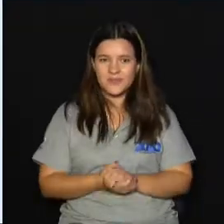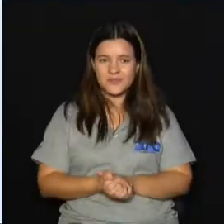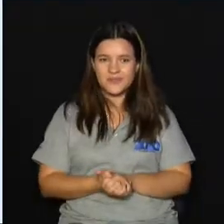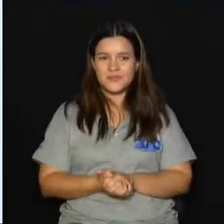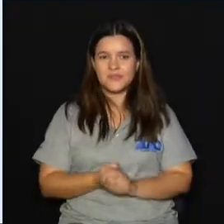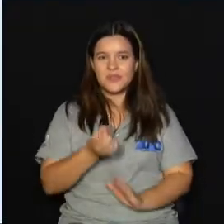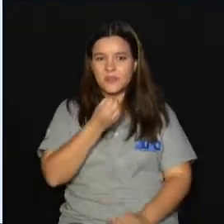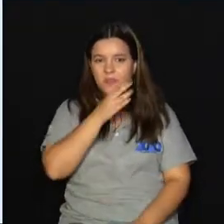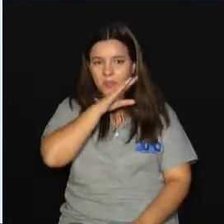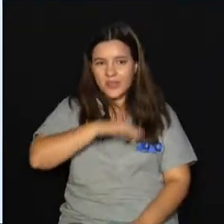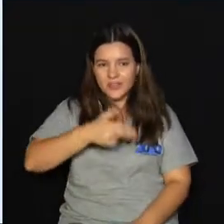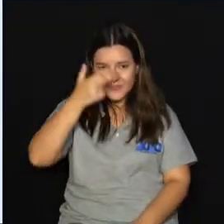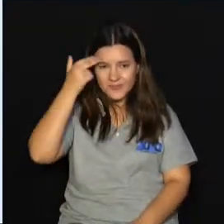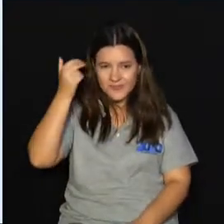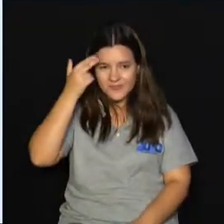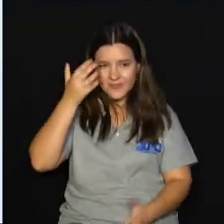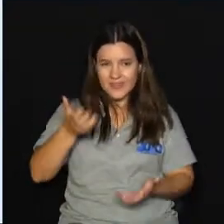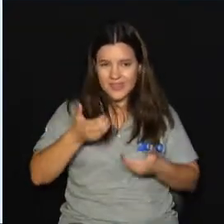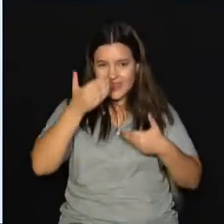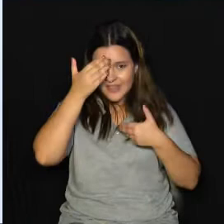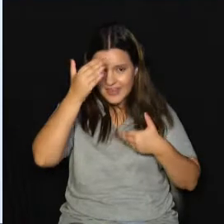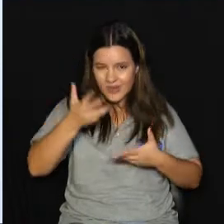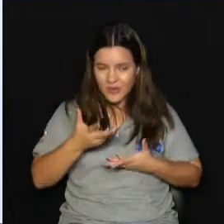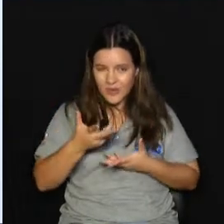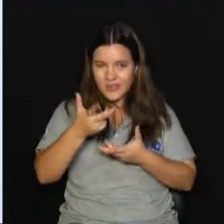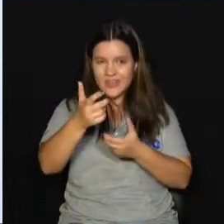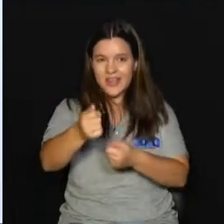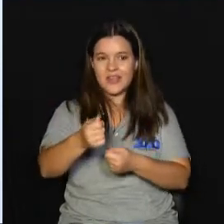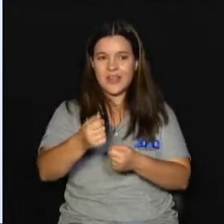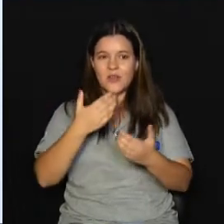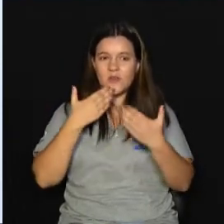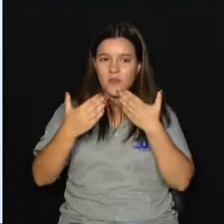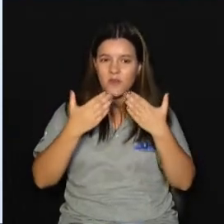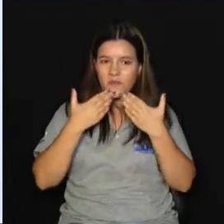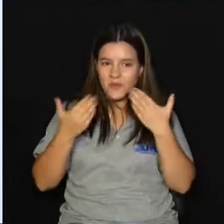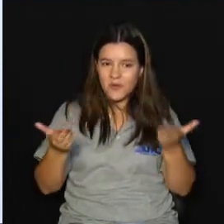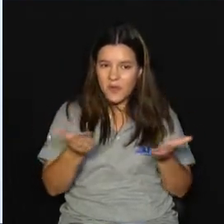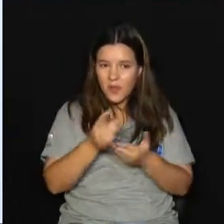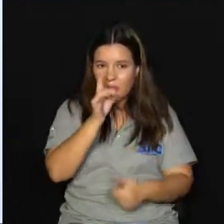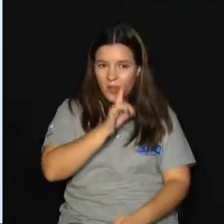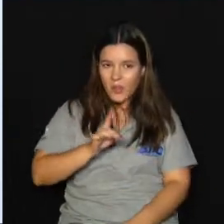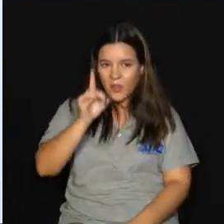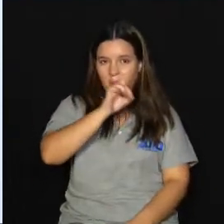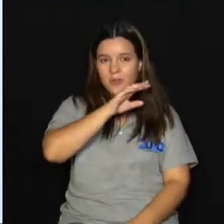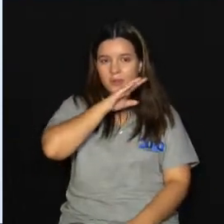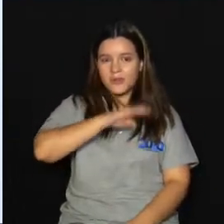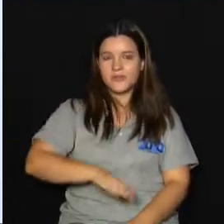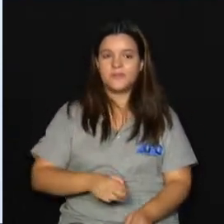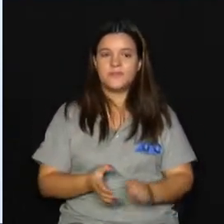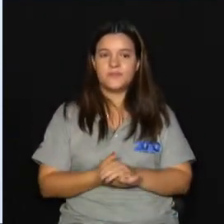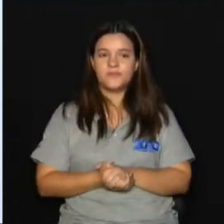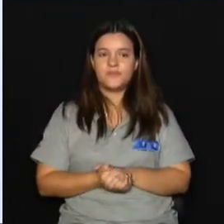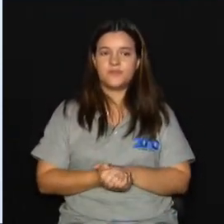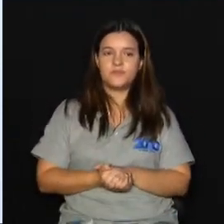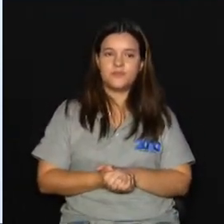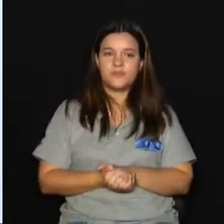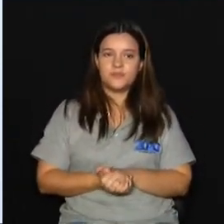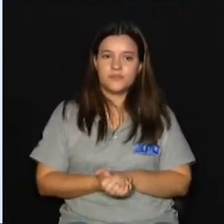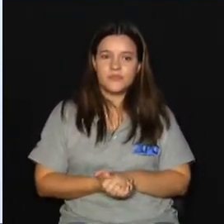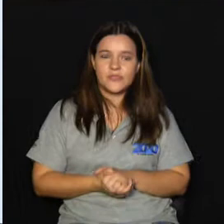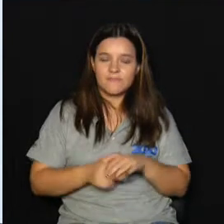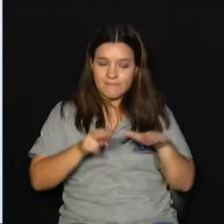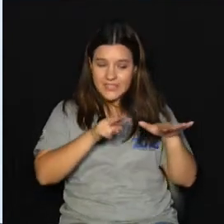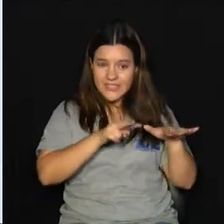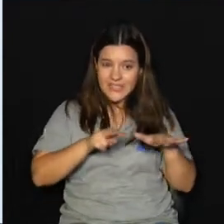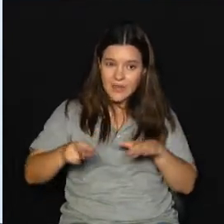estão assistindo. Queria agradecer pelo convite para vir conversar aqui com vocês nesse domingo à tarde. Eu acho que a gente passou numa